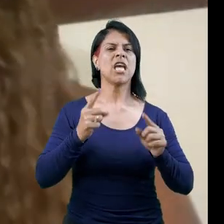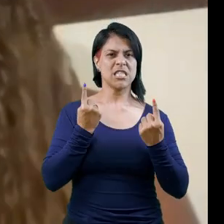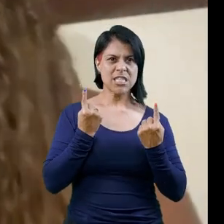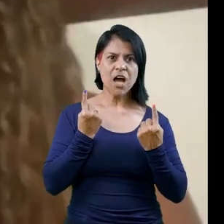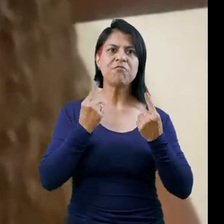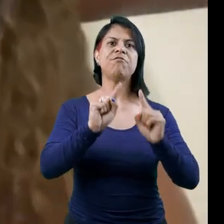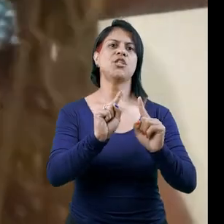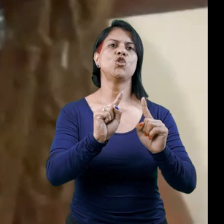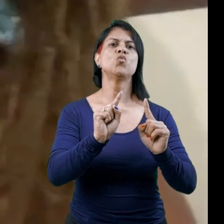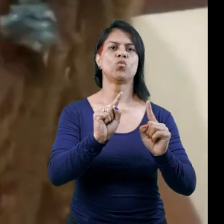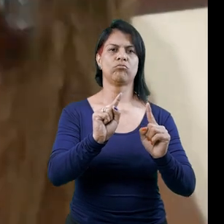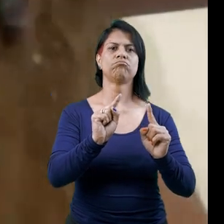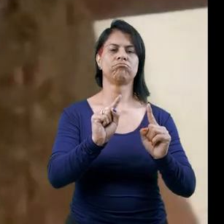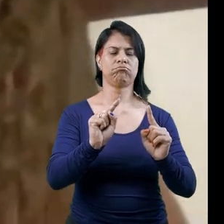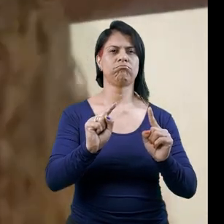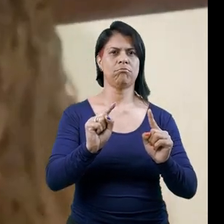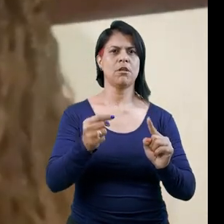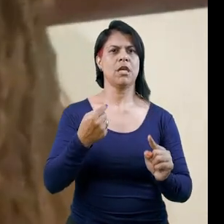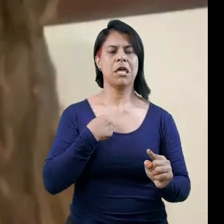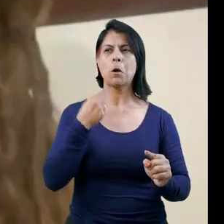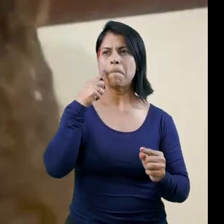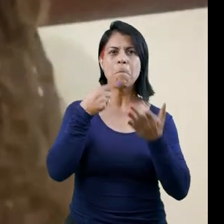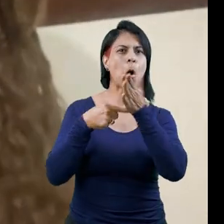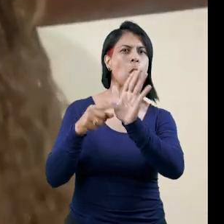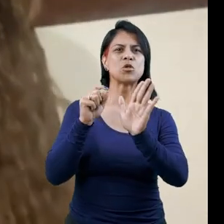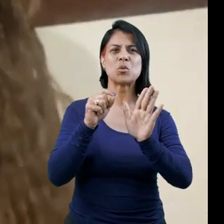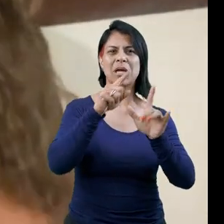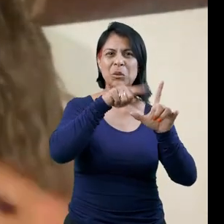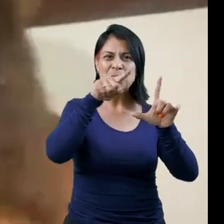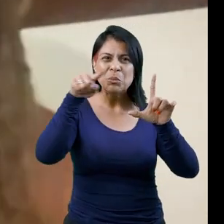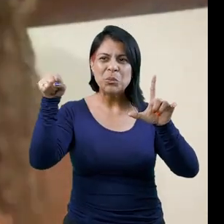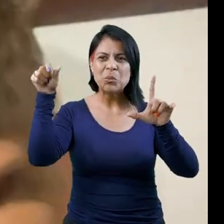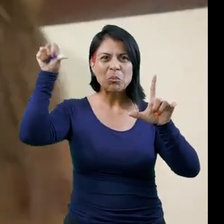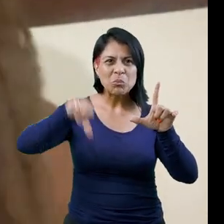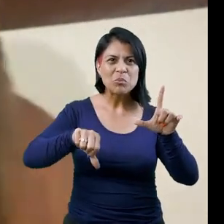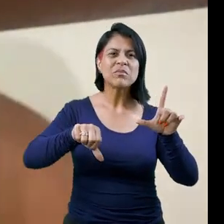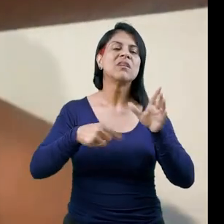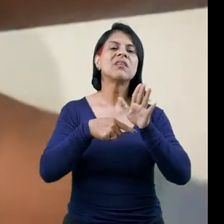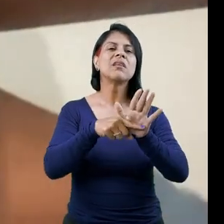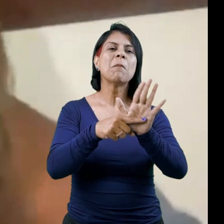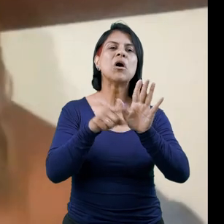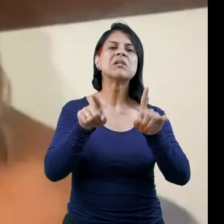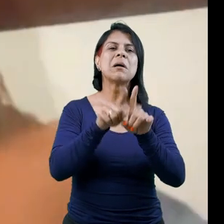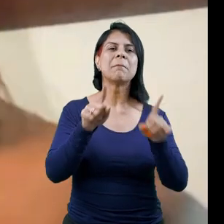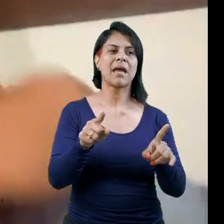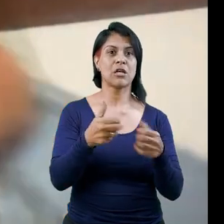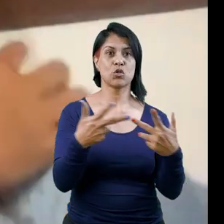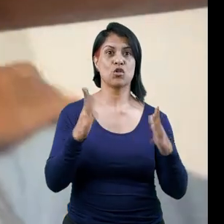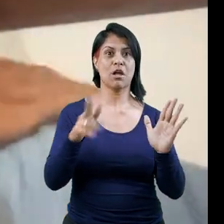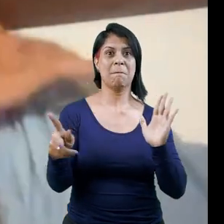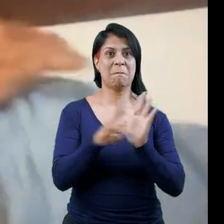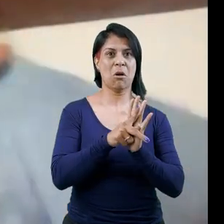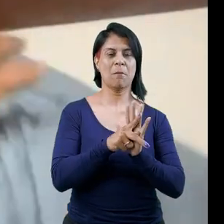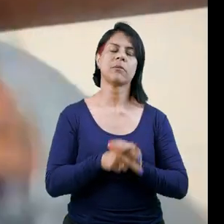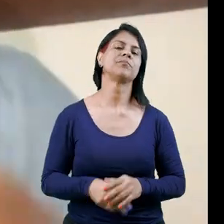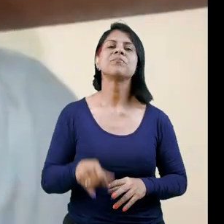desafiando as estimativas, desafiando aquilo que está posto. Por exemplo, o Brasil